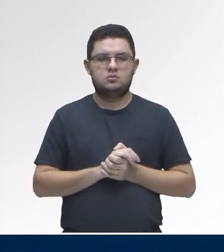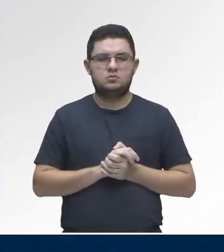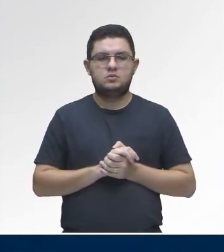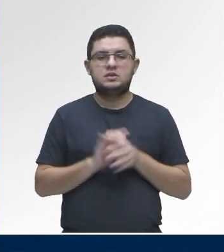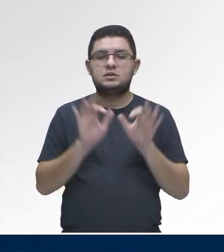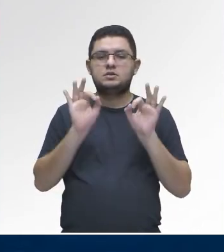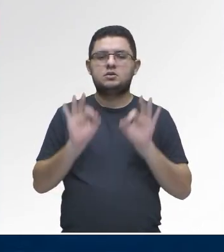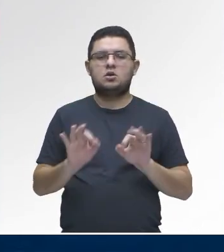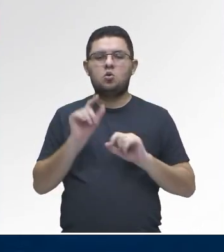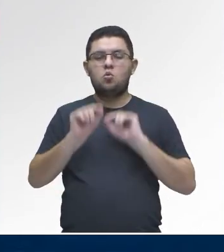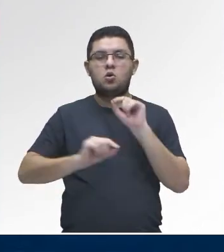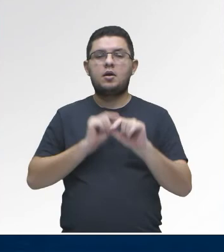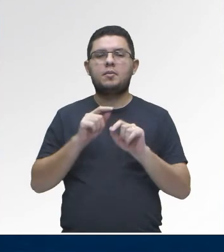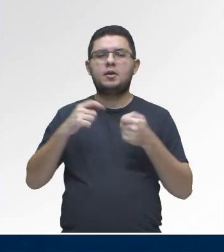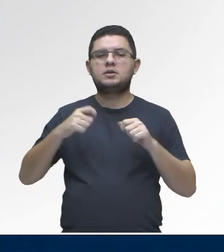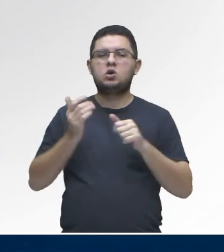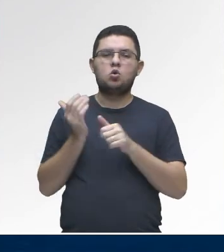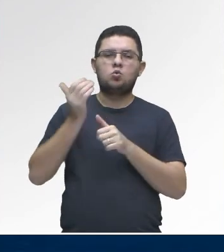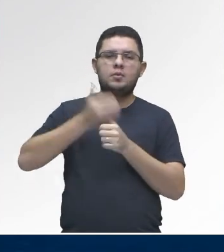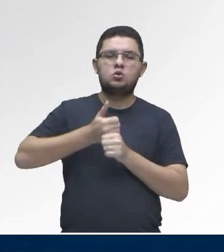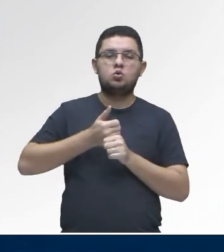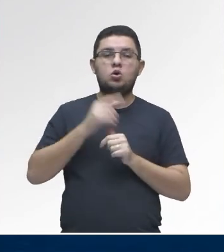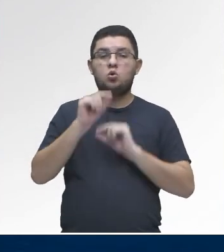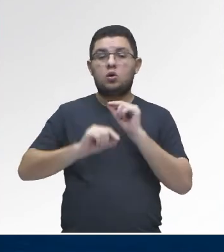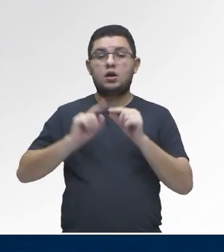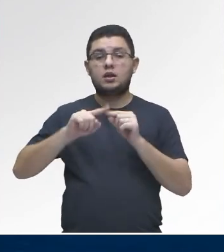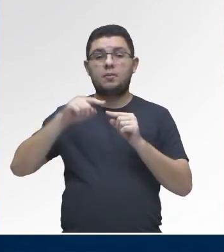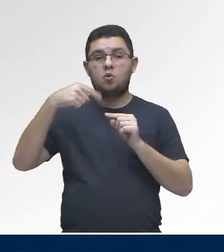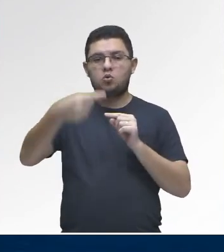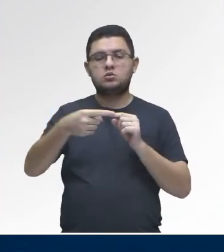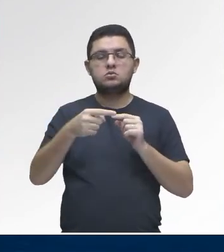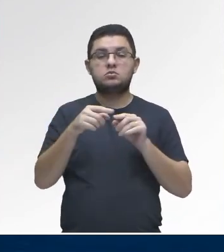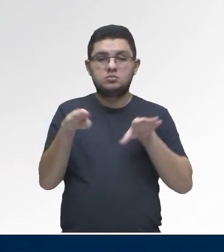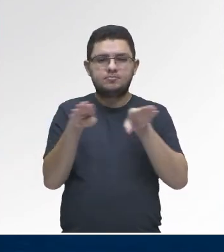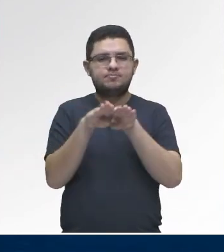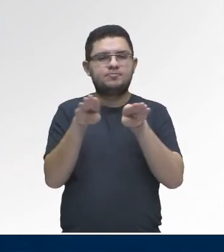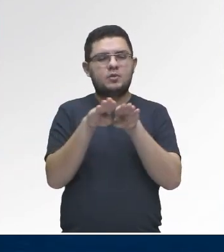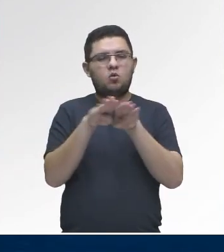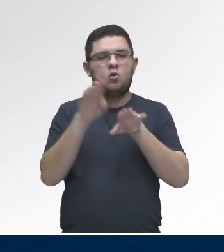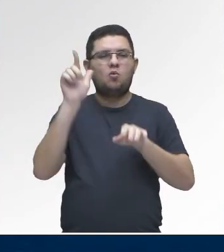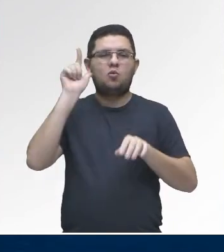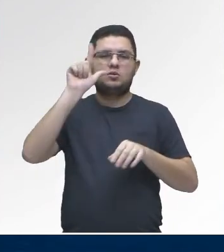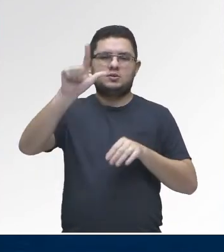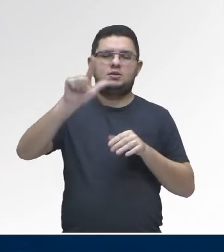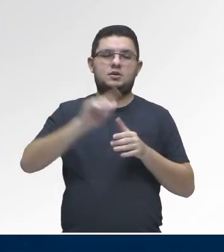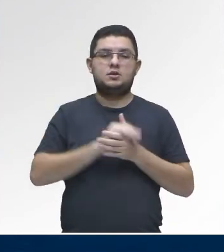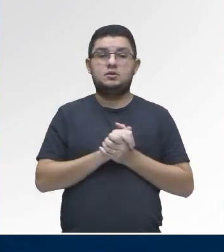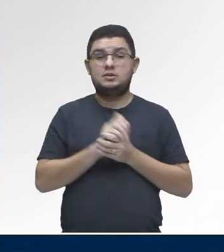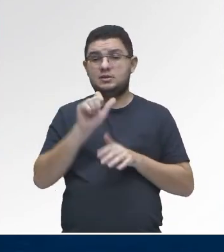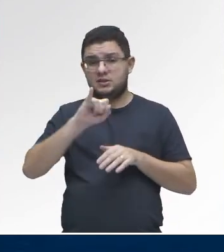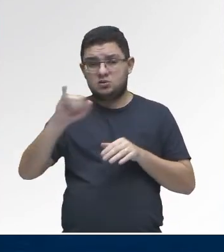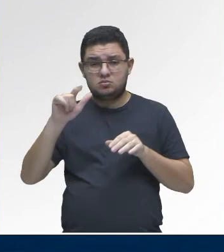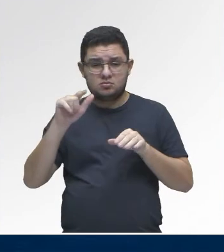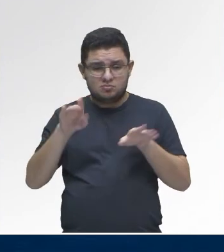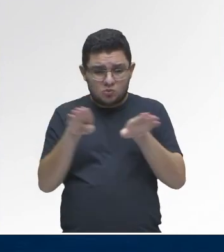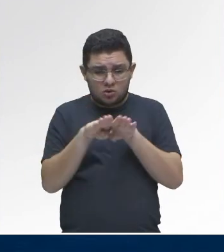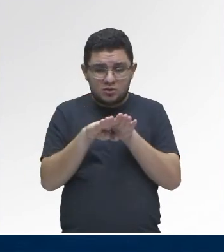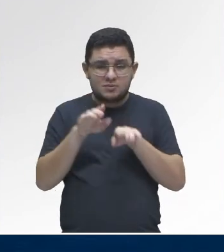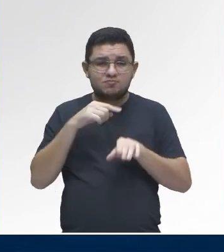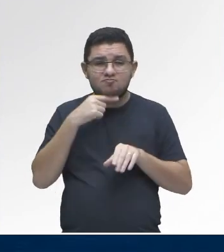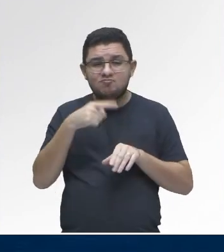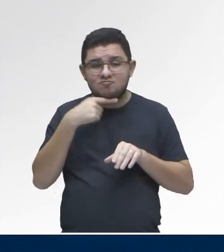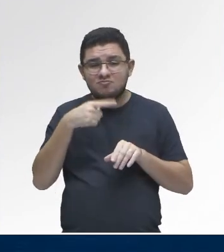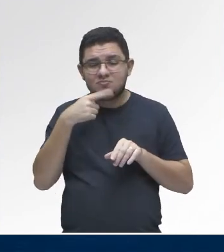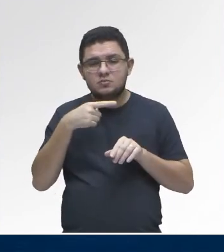da equação, quando a gente substitui no lugar do x, tem que manter a igualdade, como a gente viu na letra A.